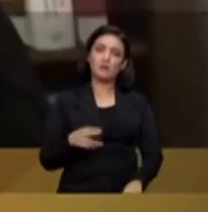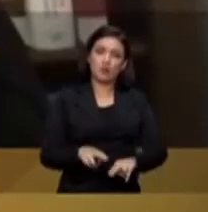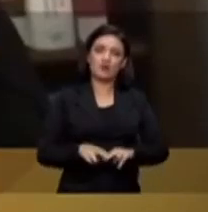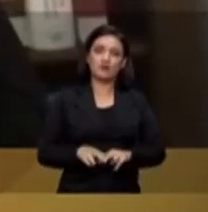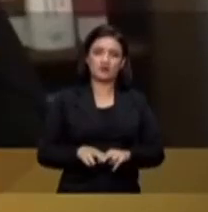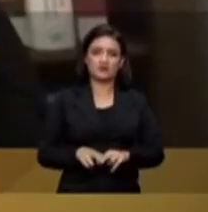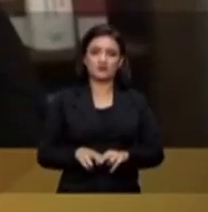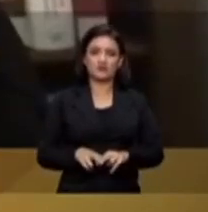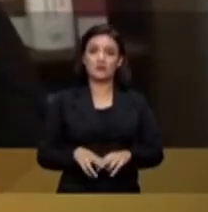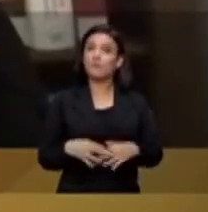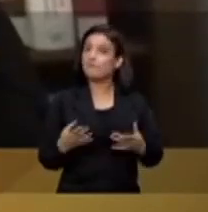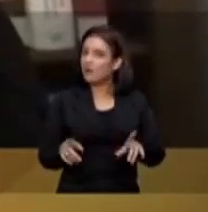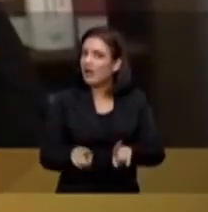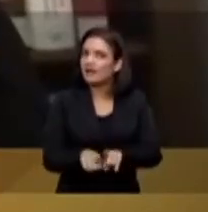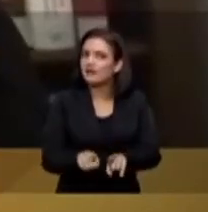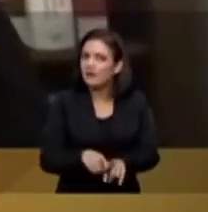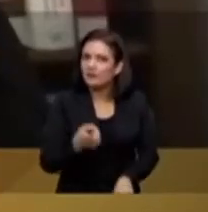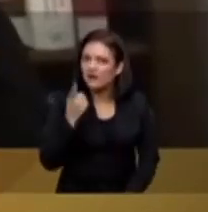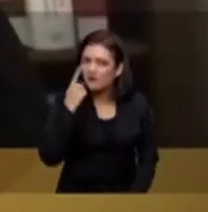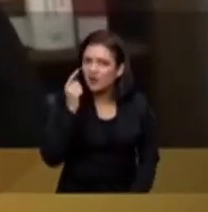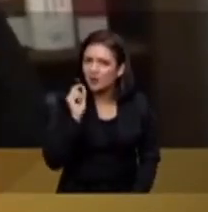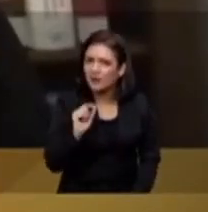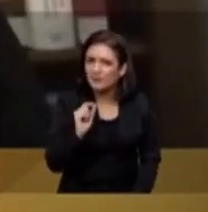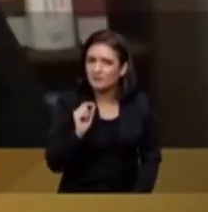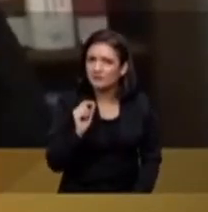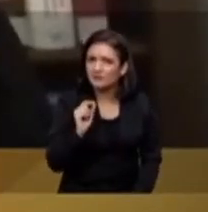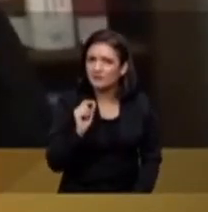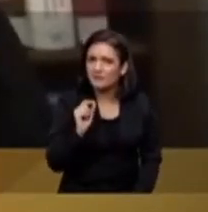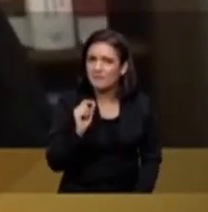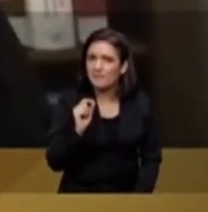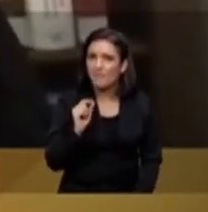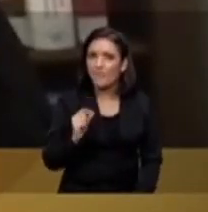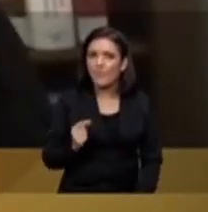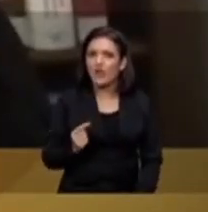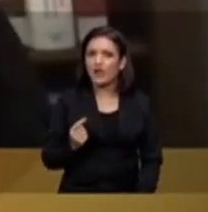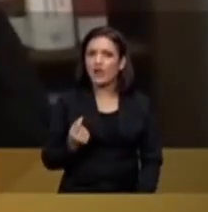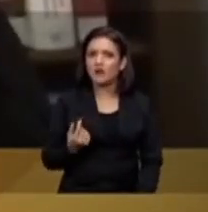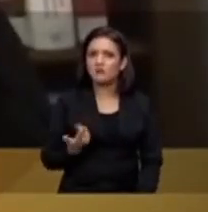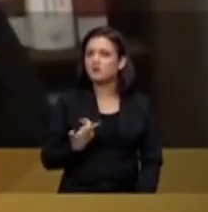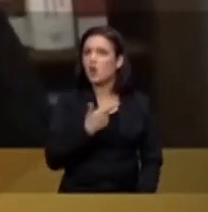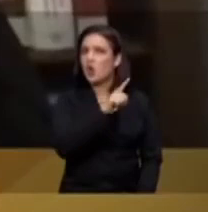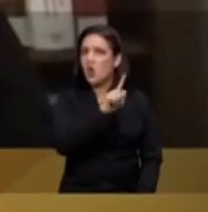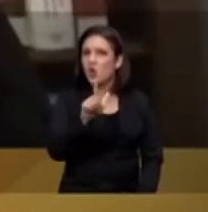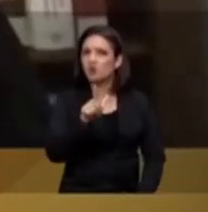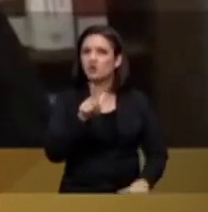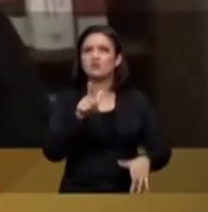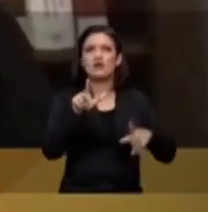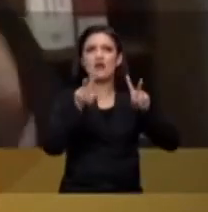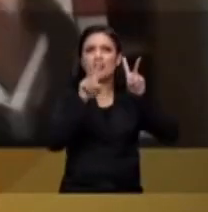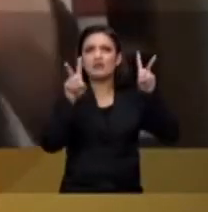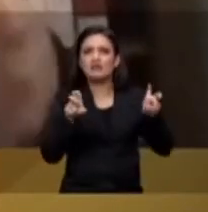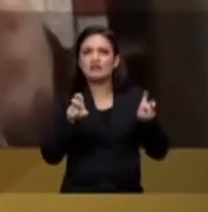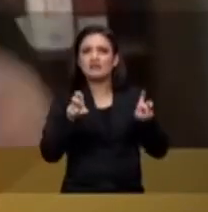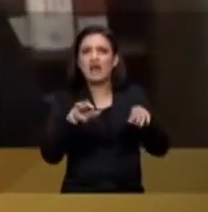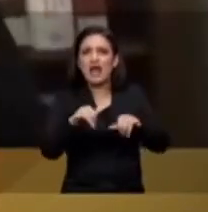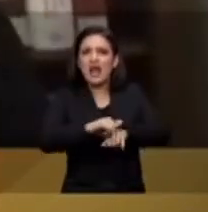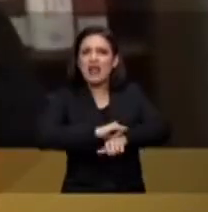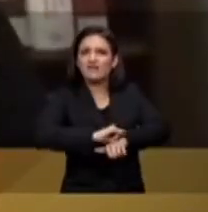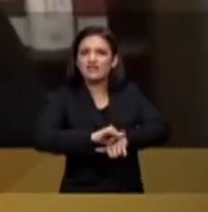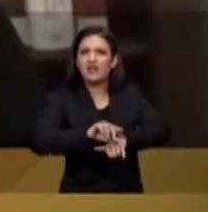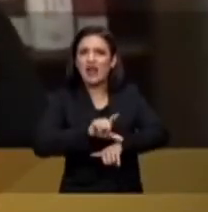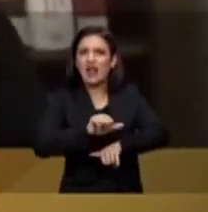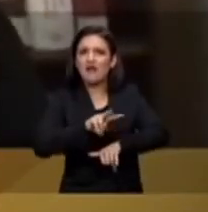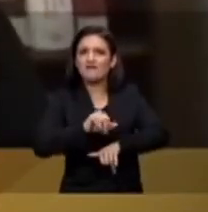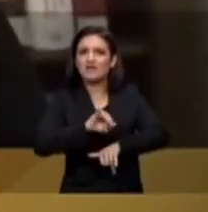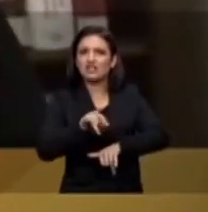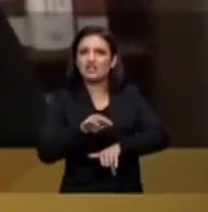Silva. Reparando, inclusive, que nenhum outro caso desta famosa Operação Lava Jato, que tramita na